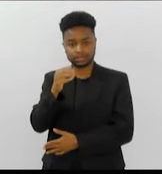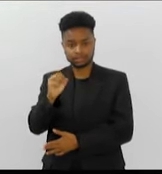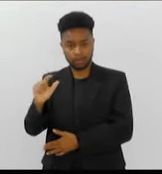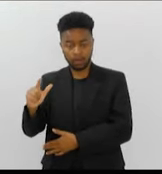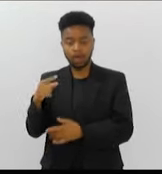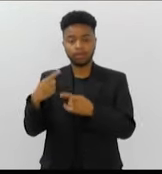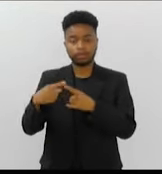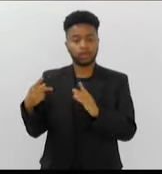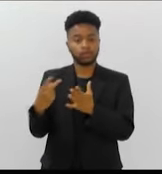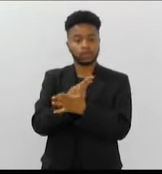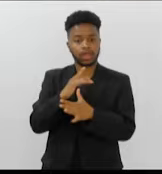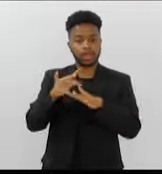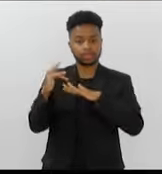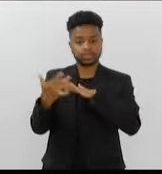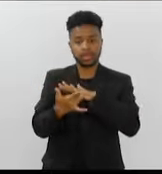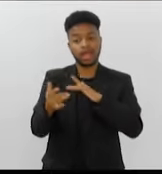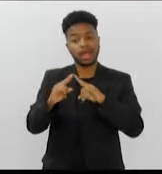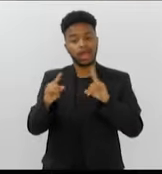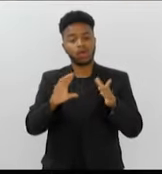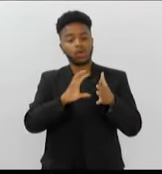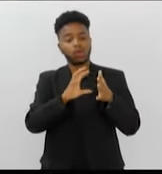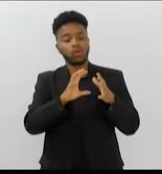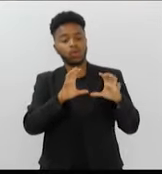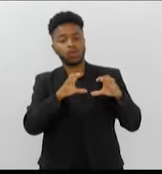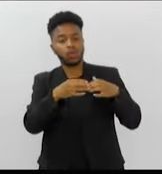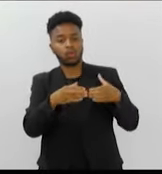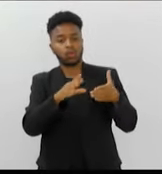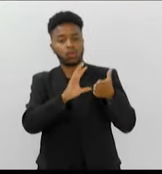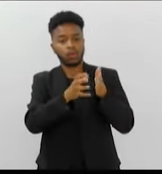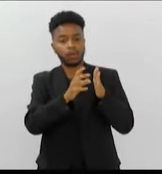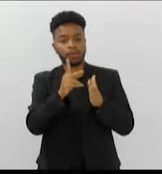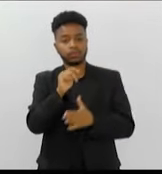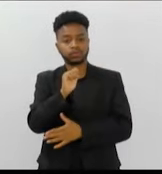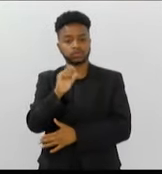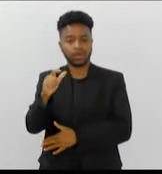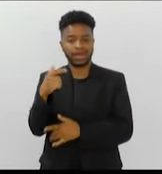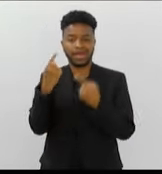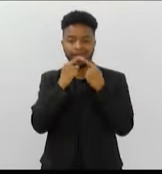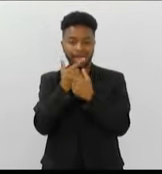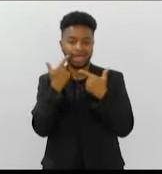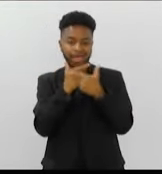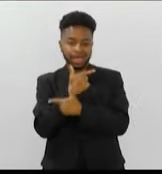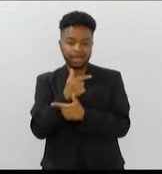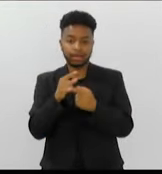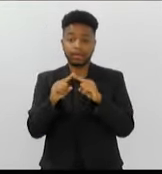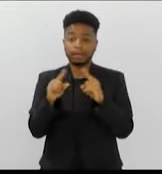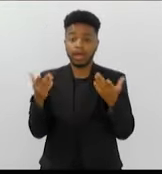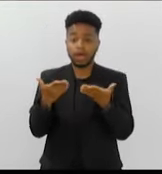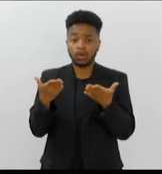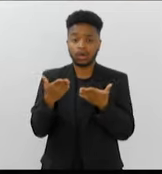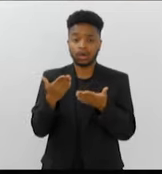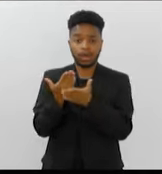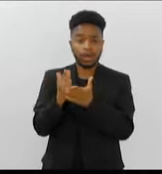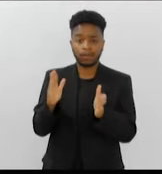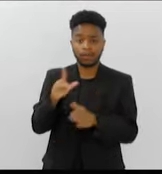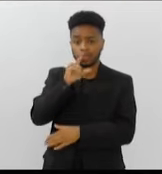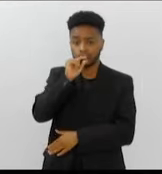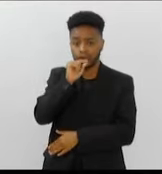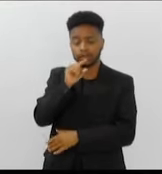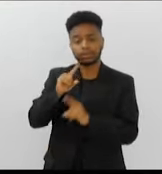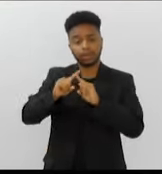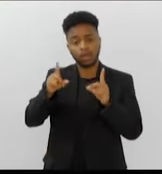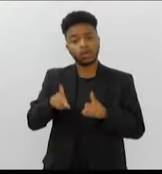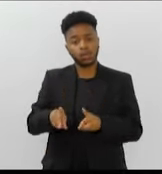cara. Aí a turma do pessoal, tudo, bolo, já é, todo mundo. Aí agora eles estão sem Twitter e estão continuando